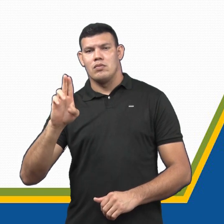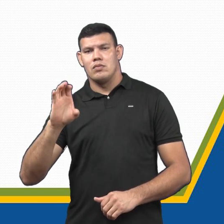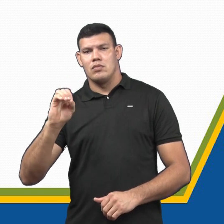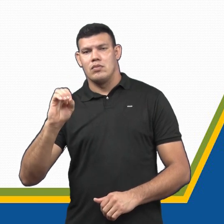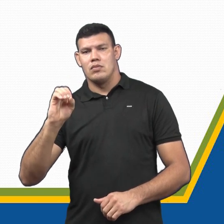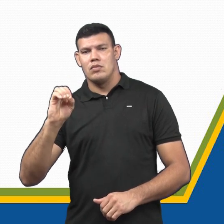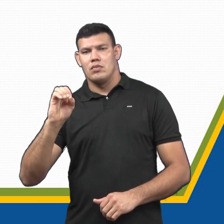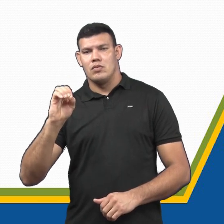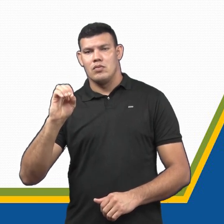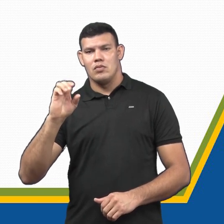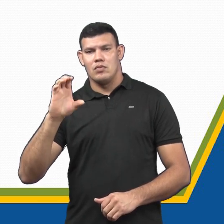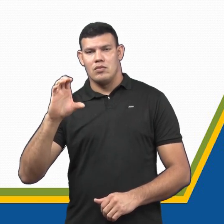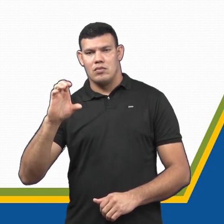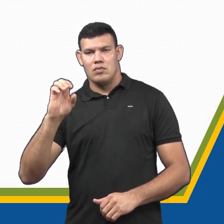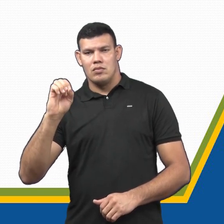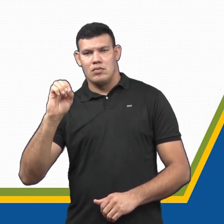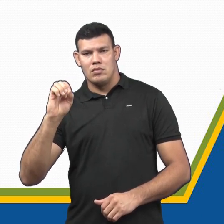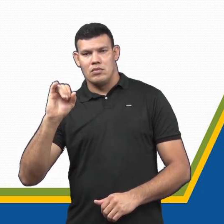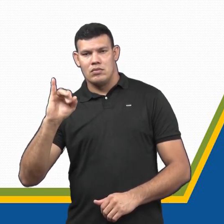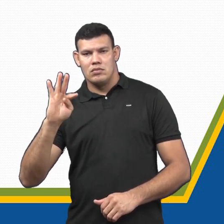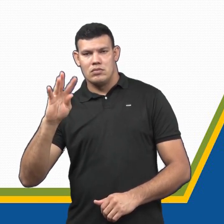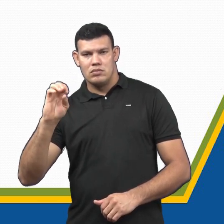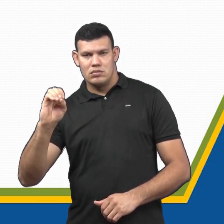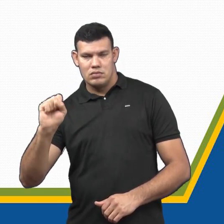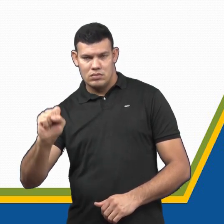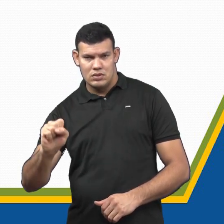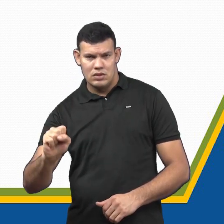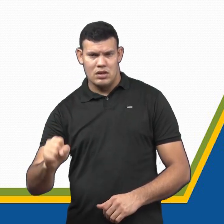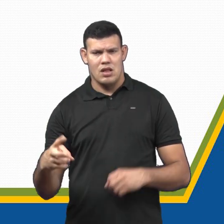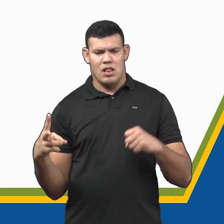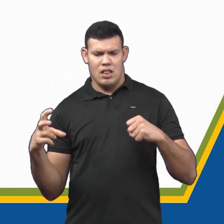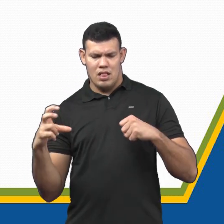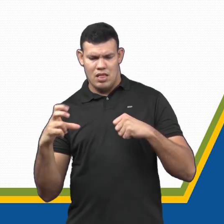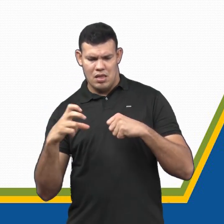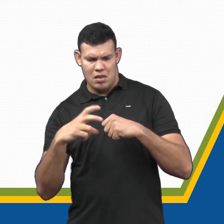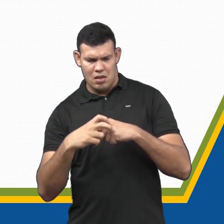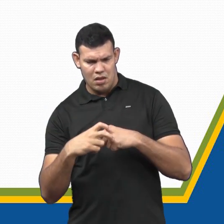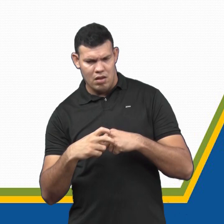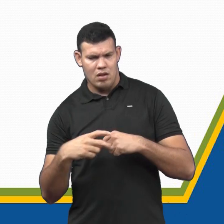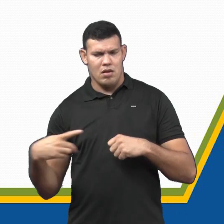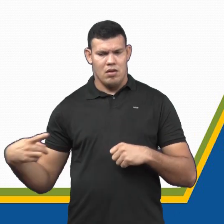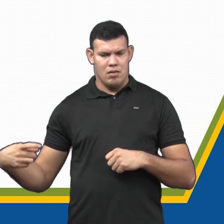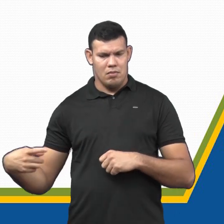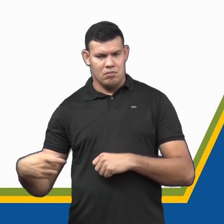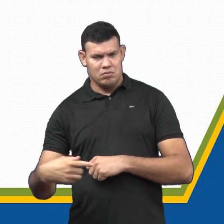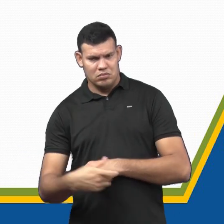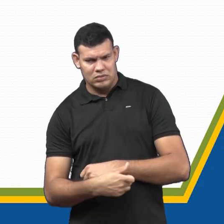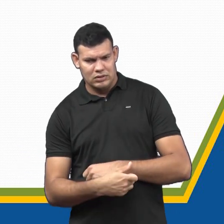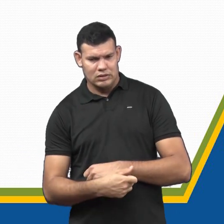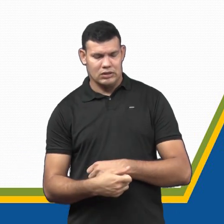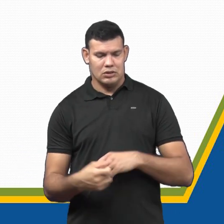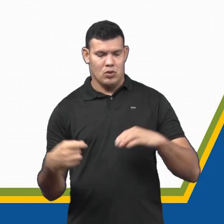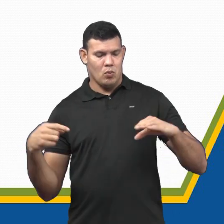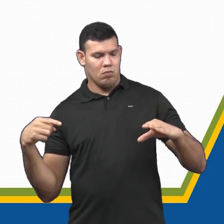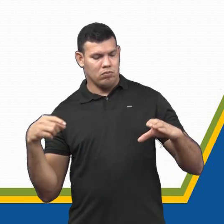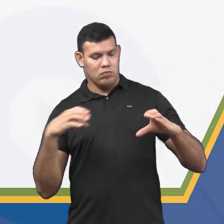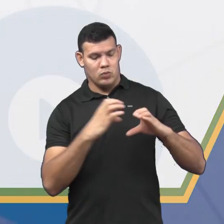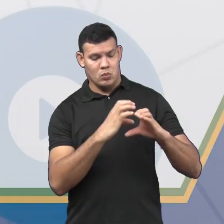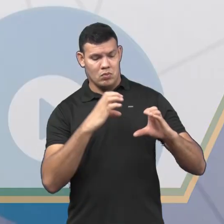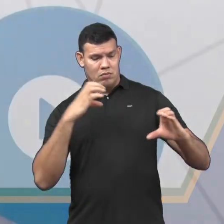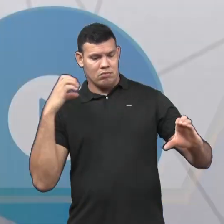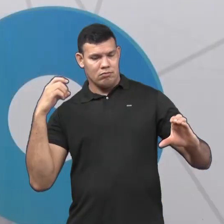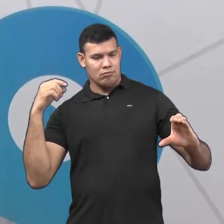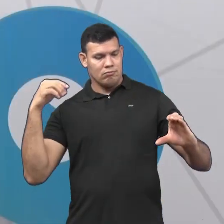defesa. Então, quando alguma bactéria, algum vírus, algum fungo ou alguma substância estranha tenta invadir o nosso